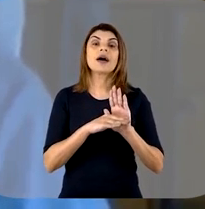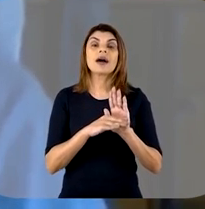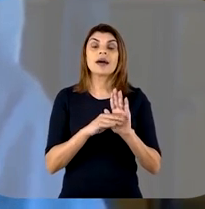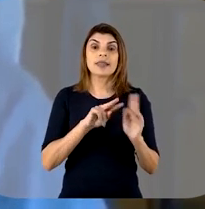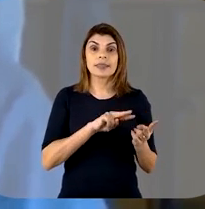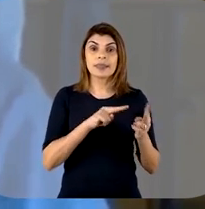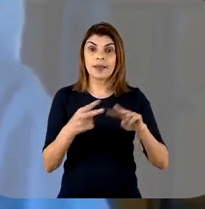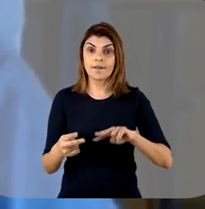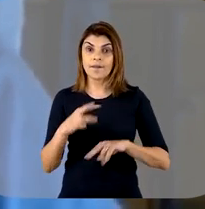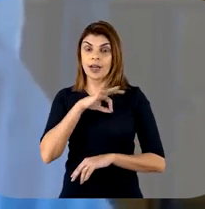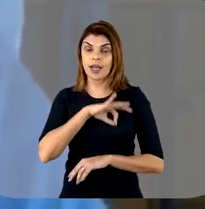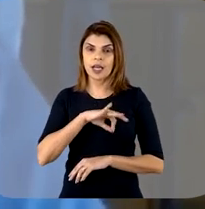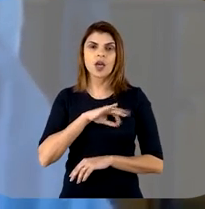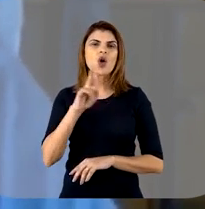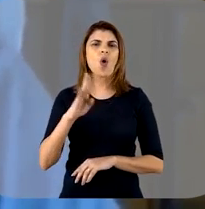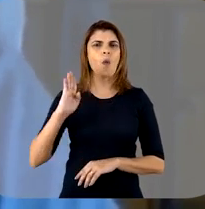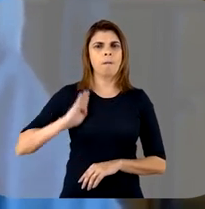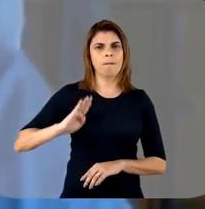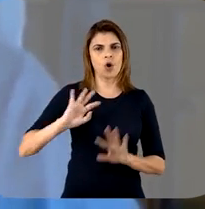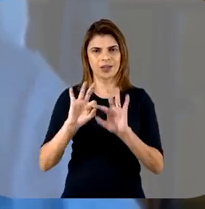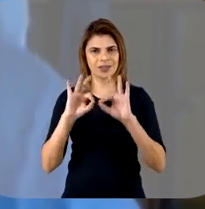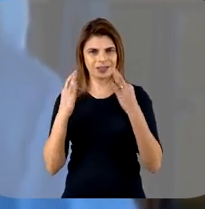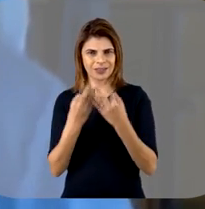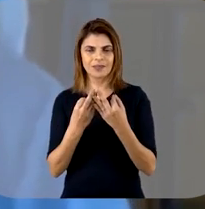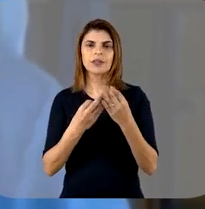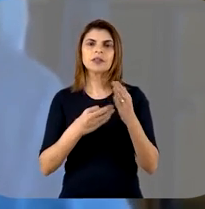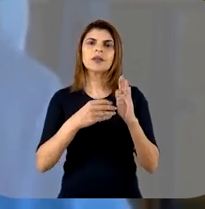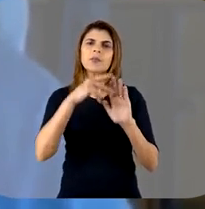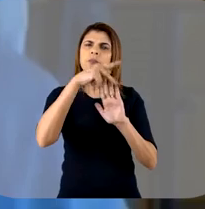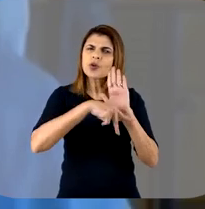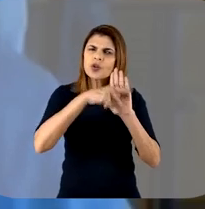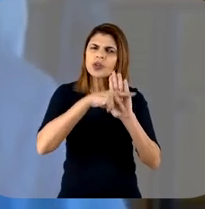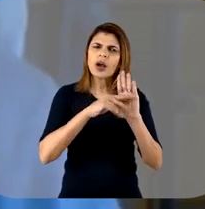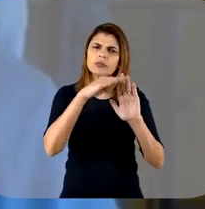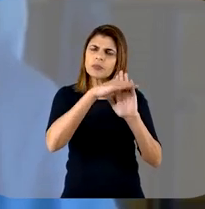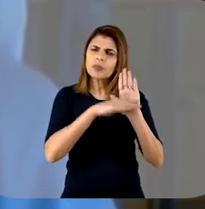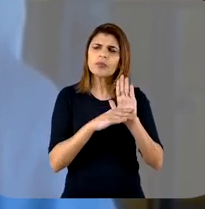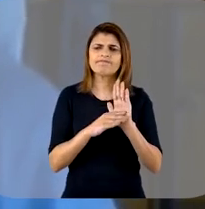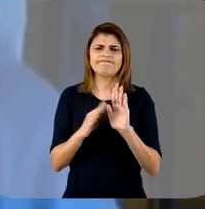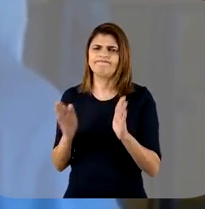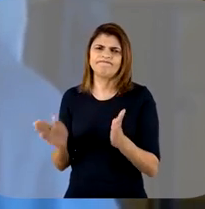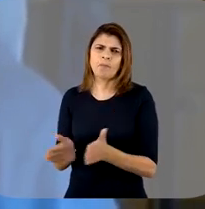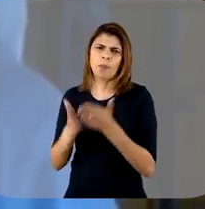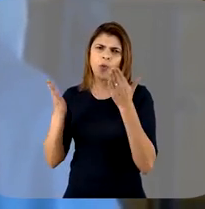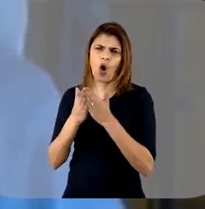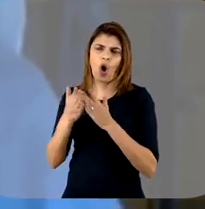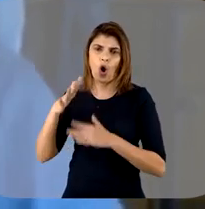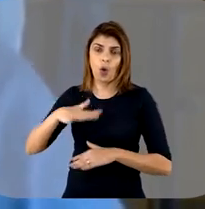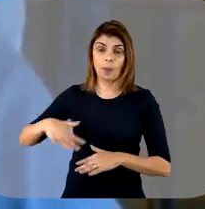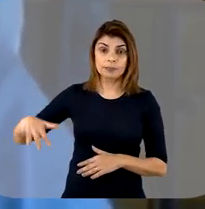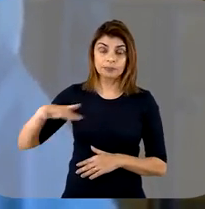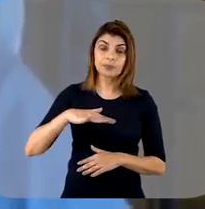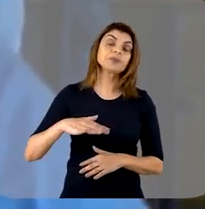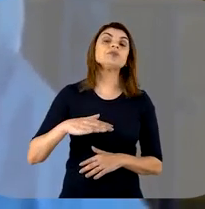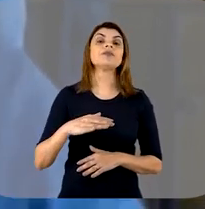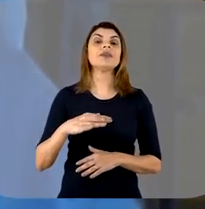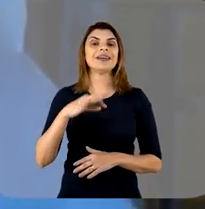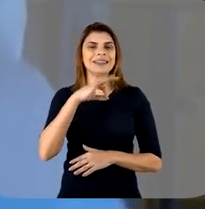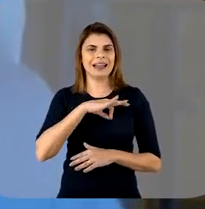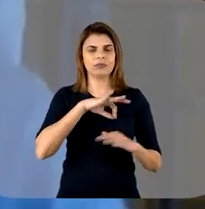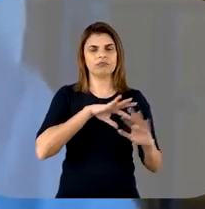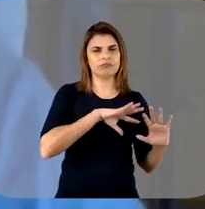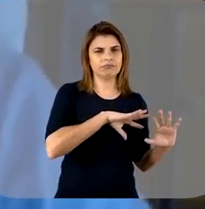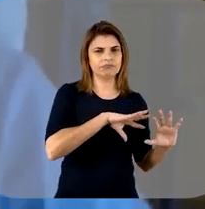Família, né? Mas que esses programas são focados em grupos muito pobres da população, né? A ideia da renda universal